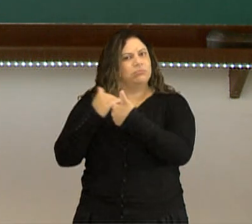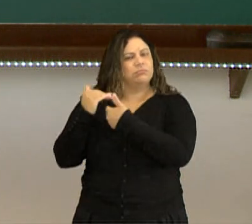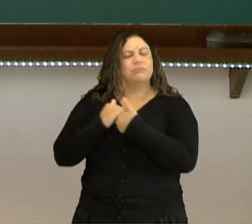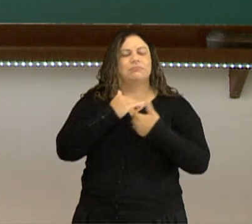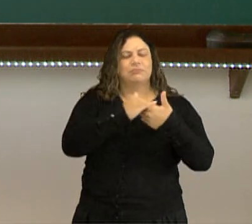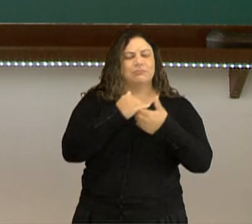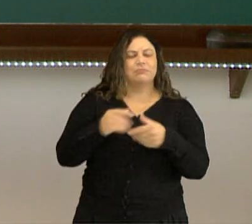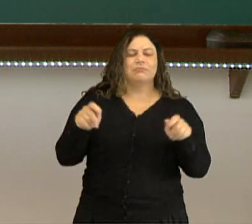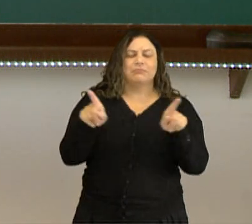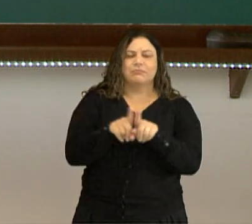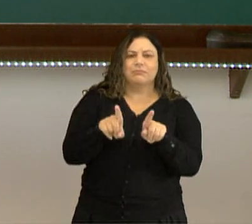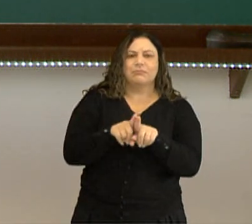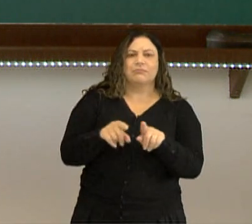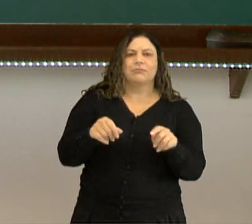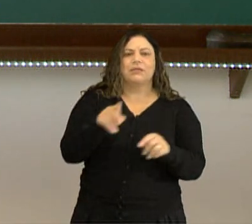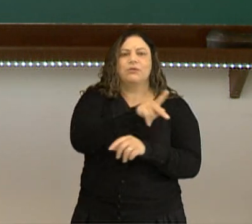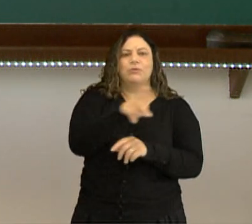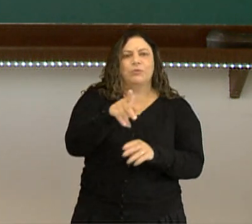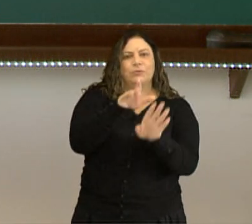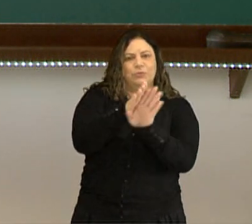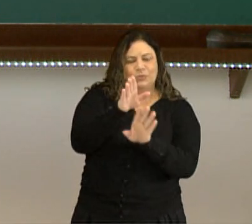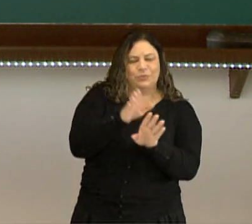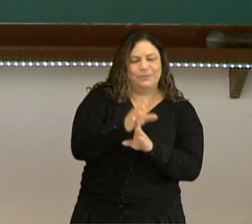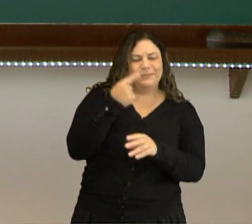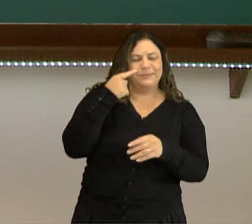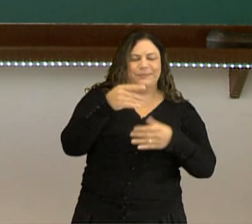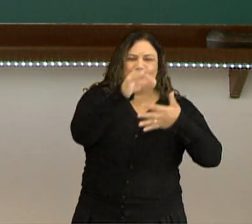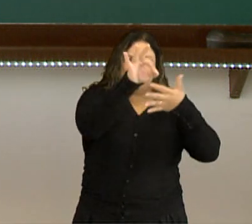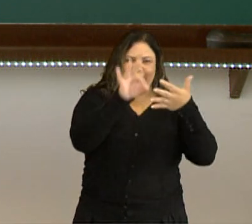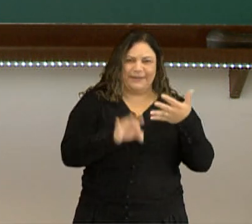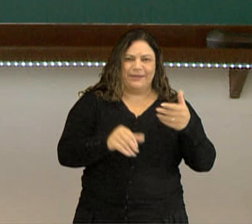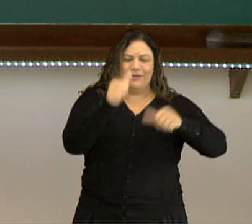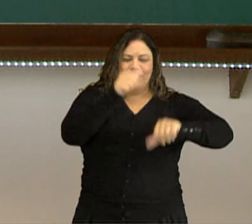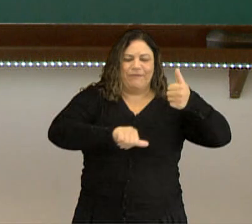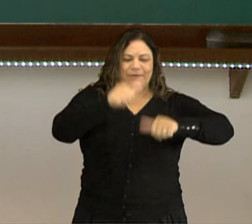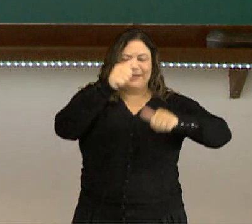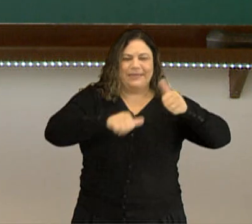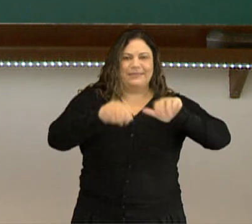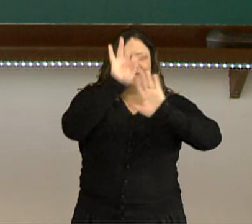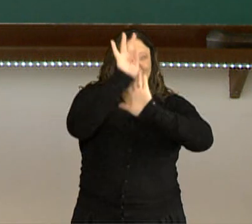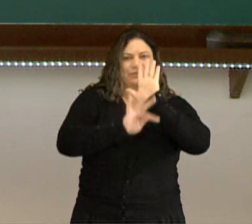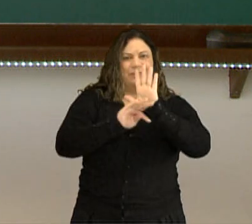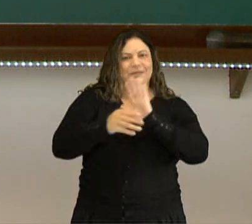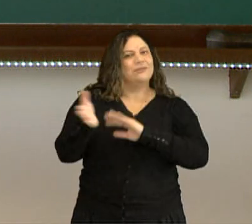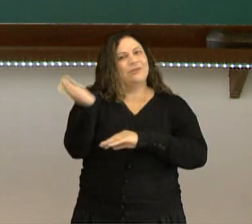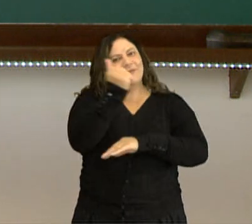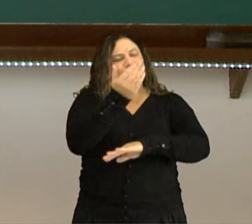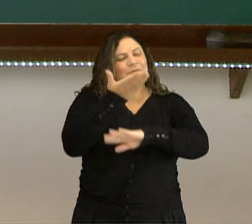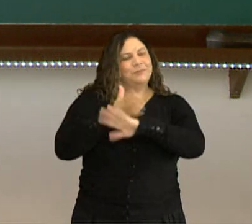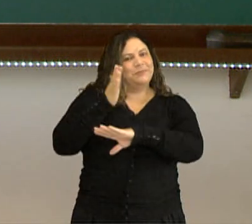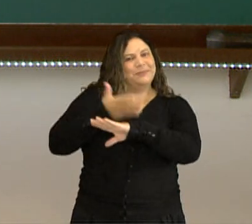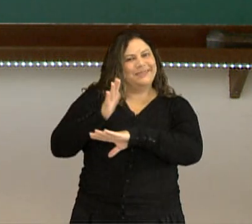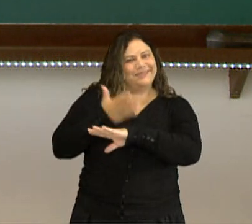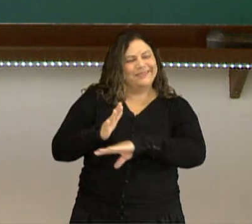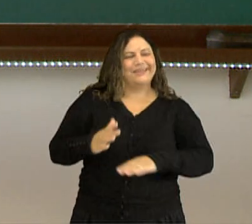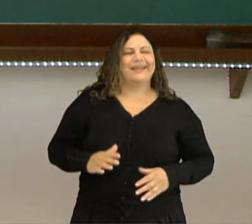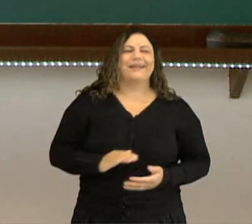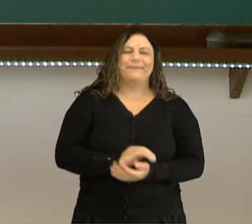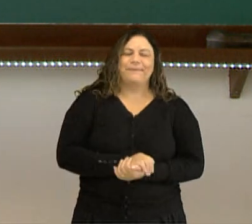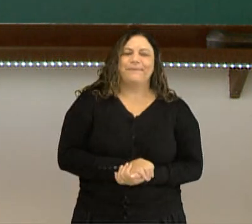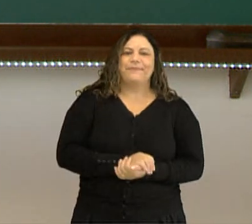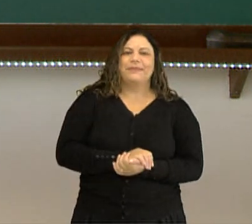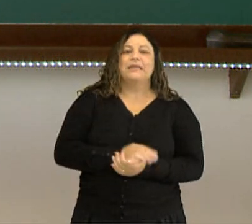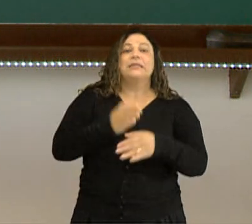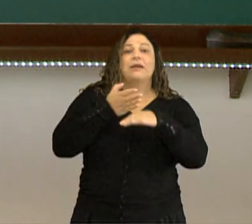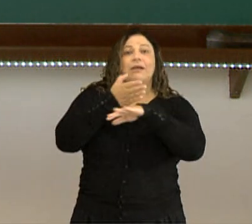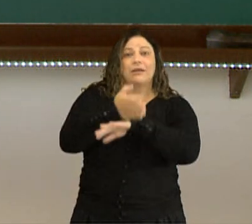o professor para a correção do seu texto, ok? Então, vamos praticar? Então, acessem a Redação